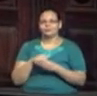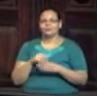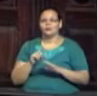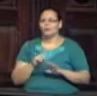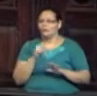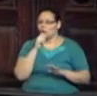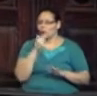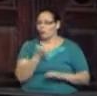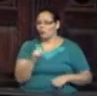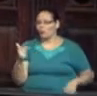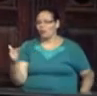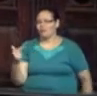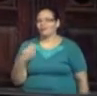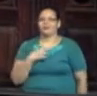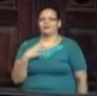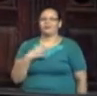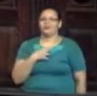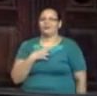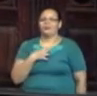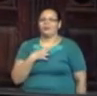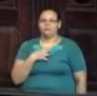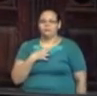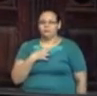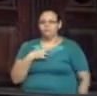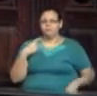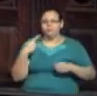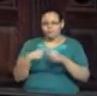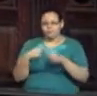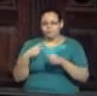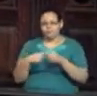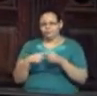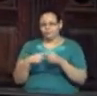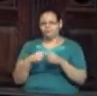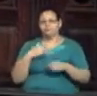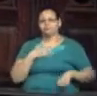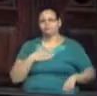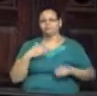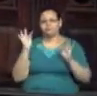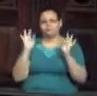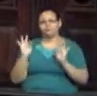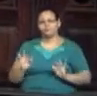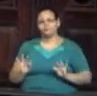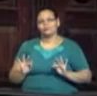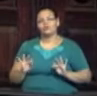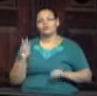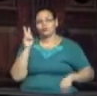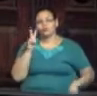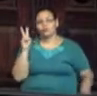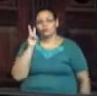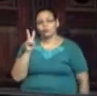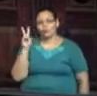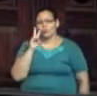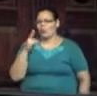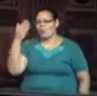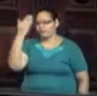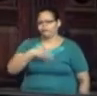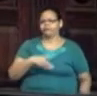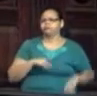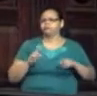Não se teve uma sensibilidade com o interior. Felizmente, a história provou o